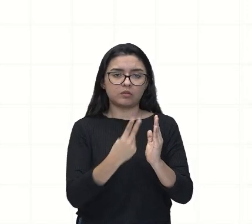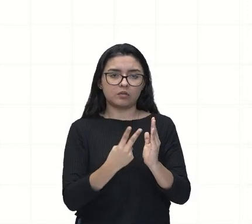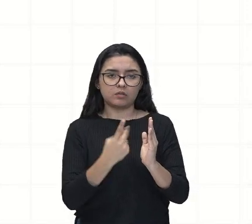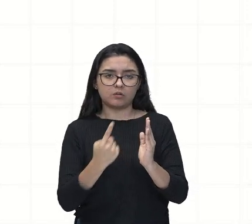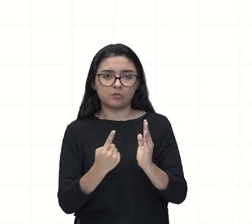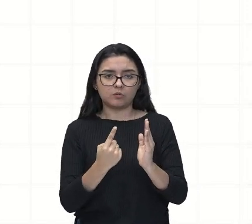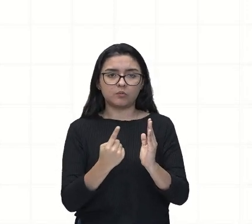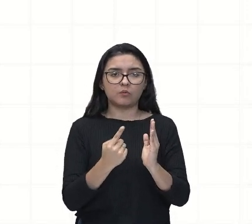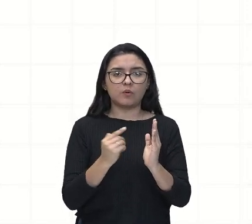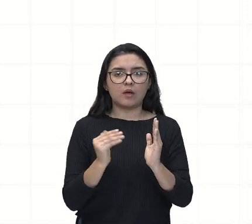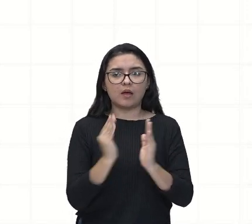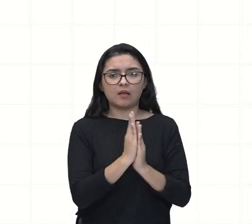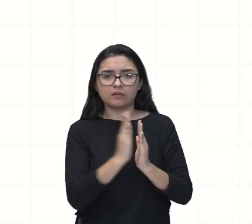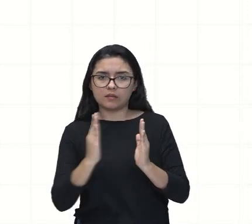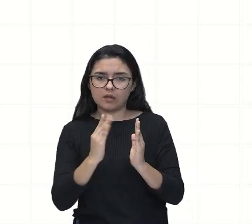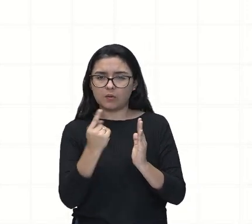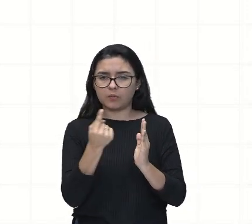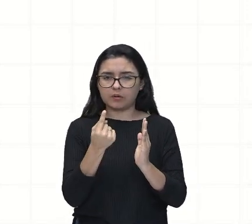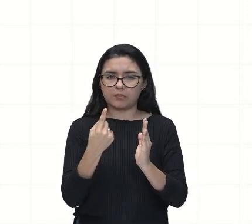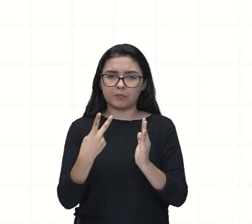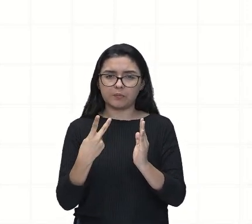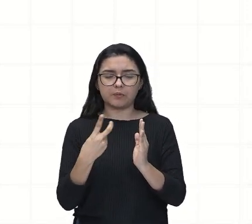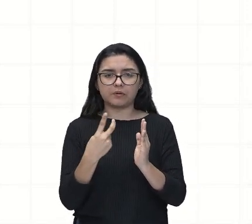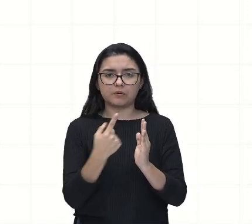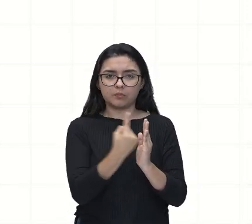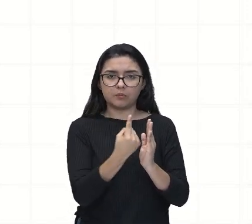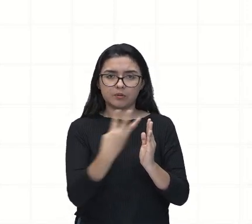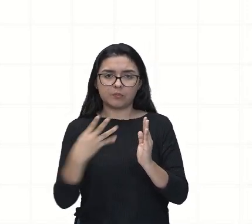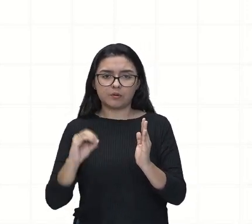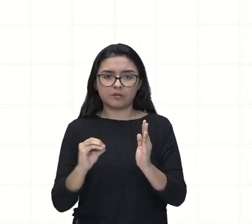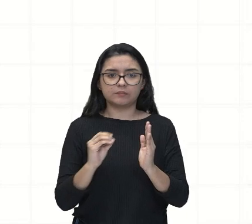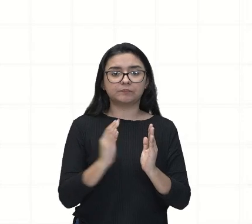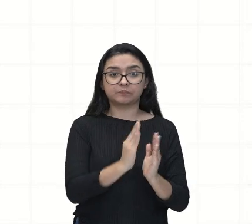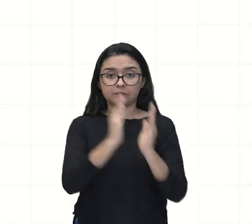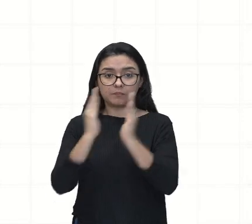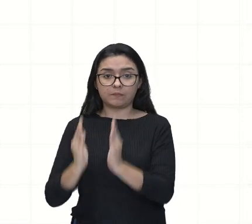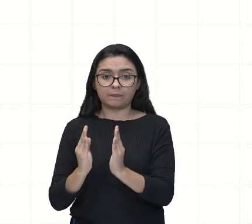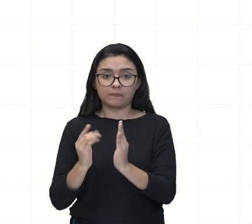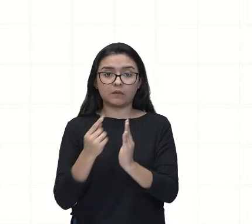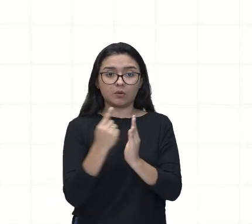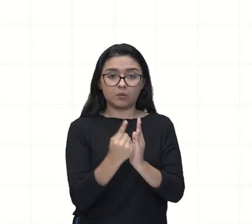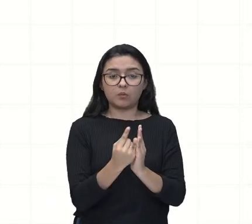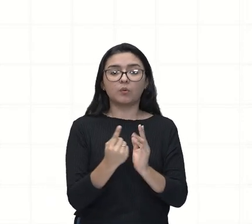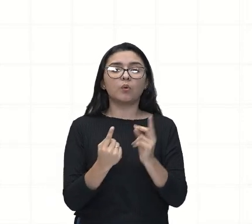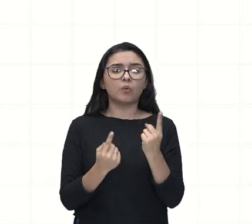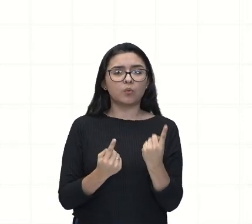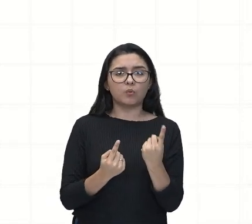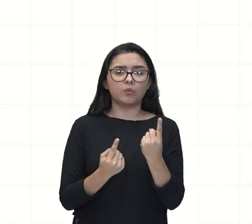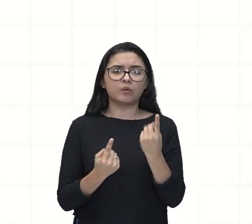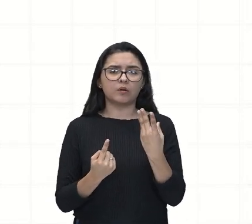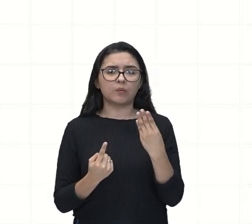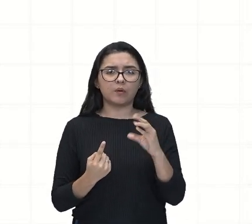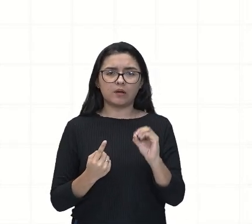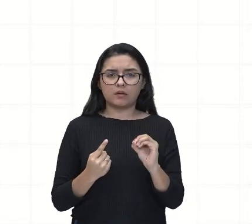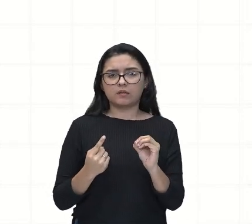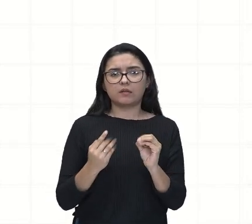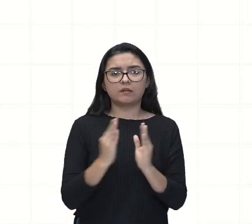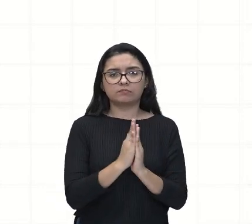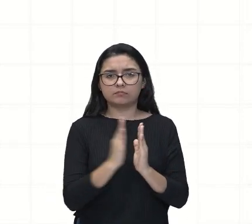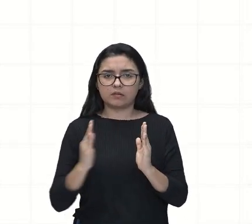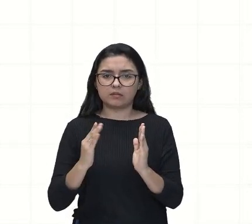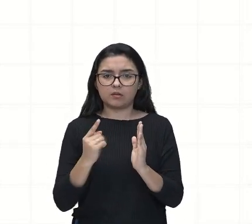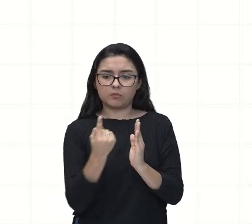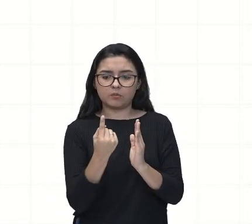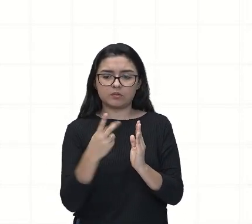1,40. Nessa segunda coluna, nós temos alunos que vão de 1,40 a 1,50.